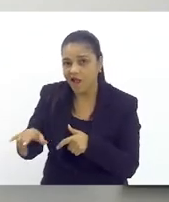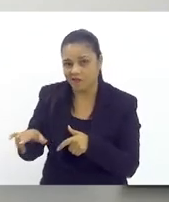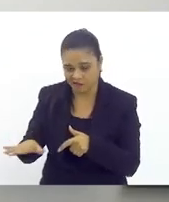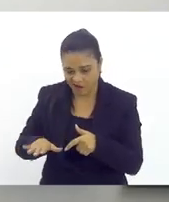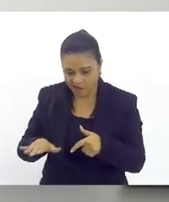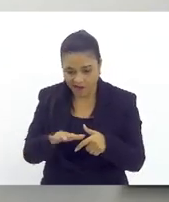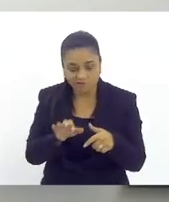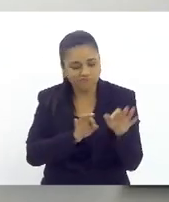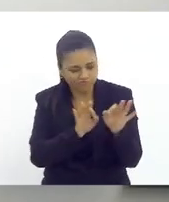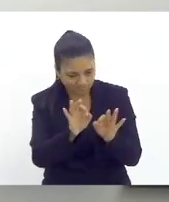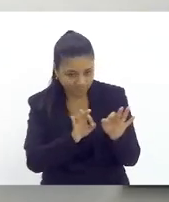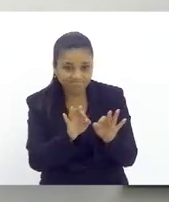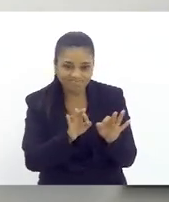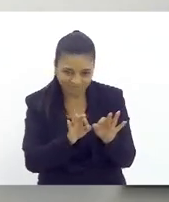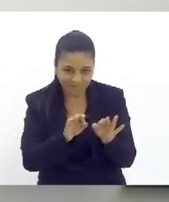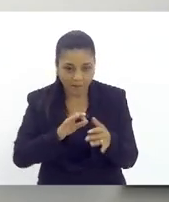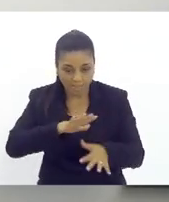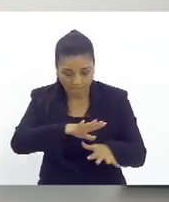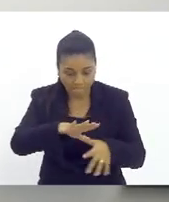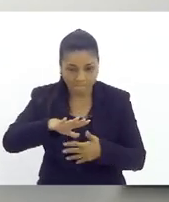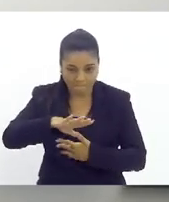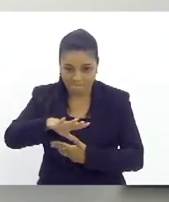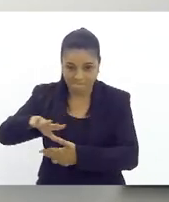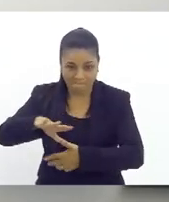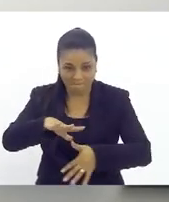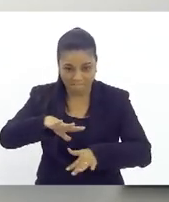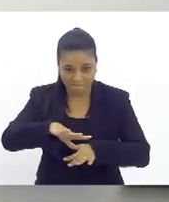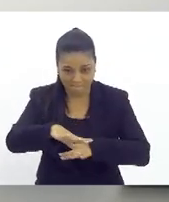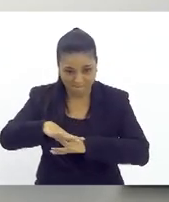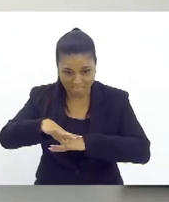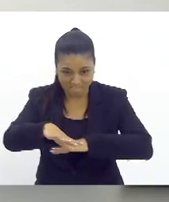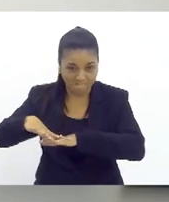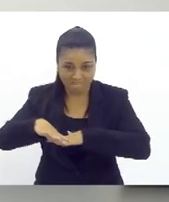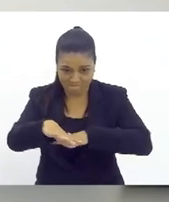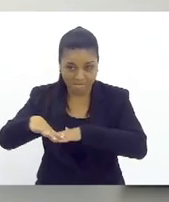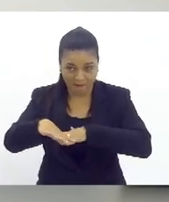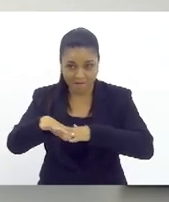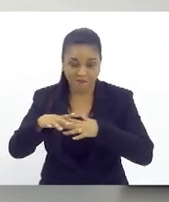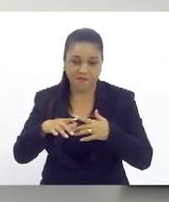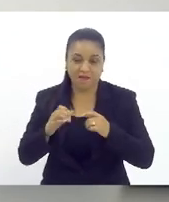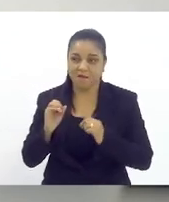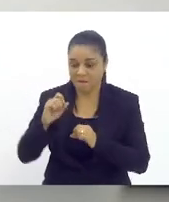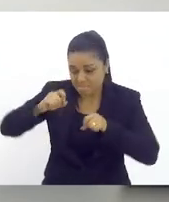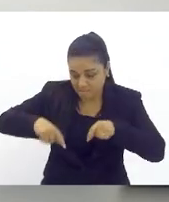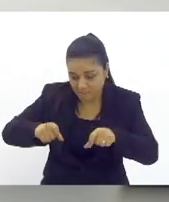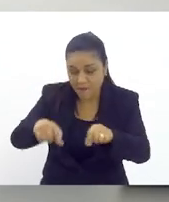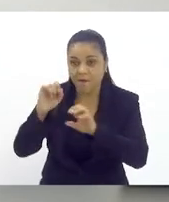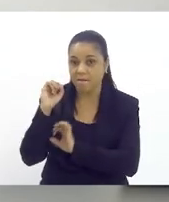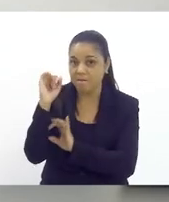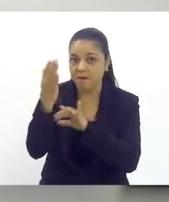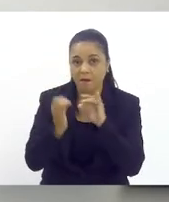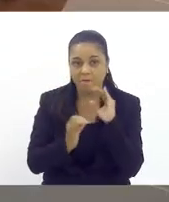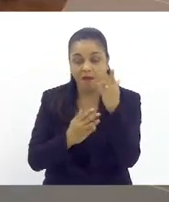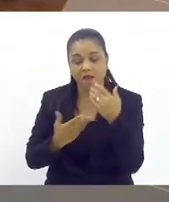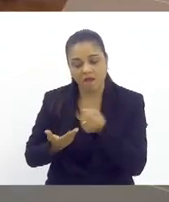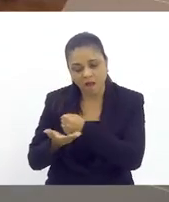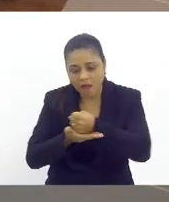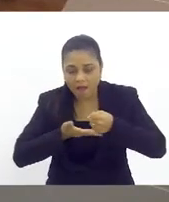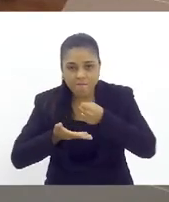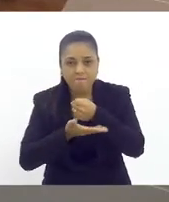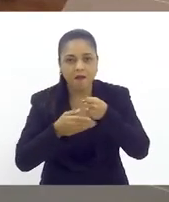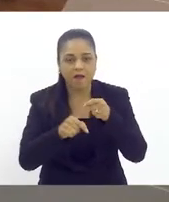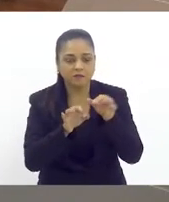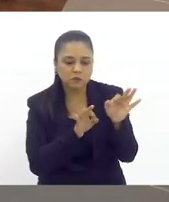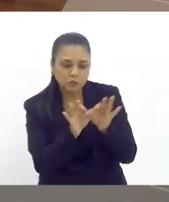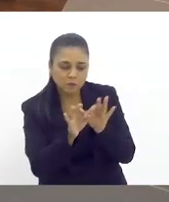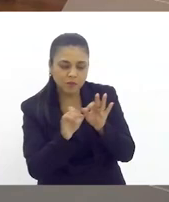dispositivos de ordenamento territorial mapa das áreas prioritárias para restauração fornece a base para elaboração do